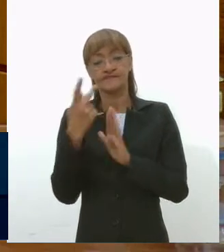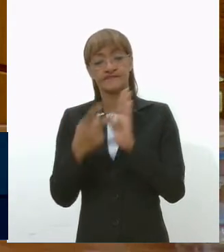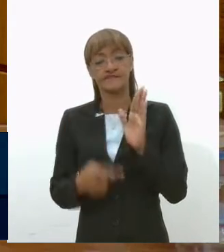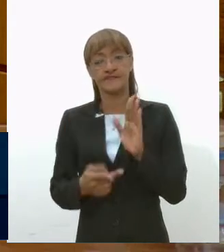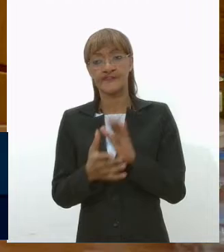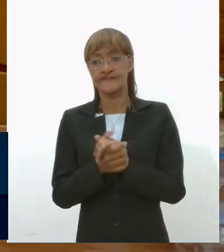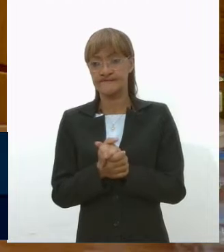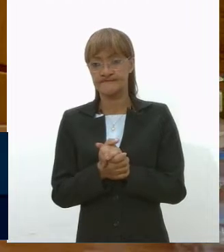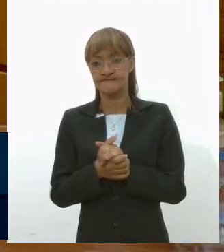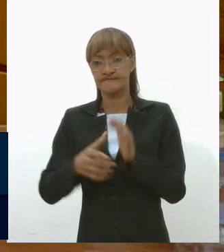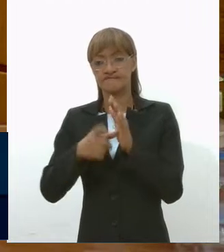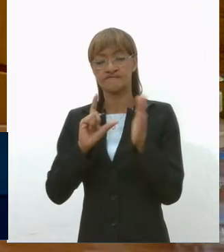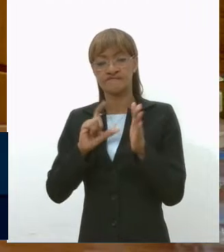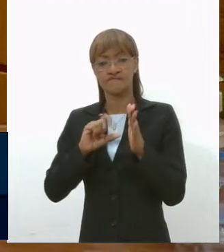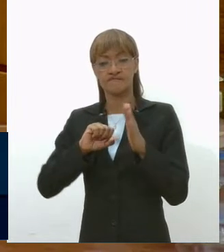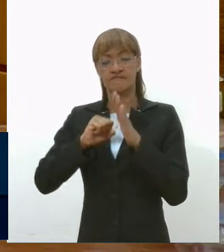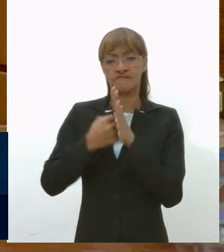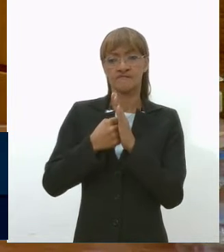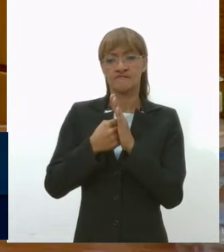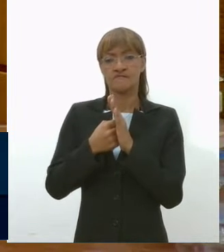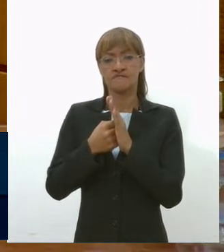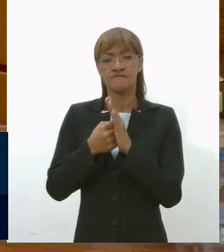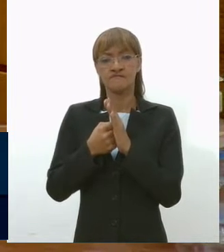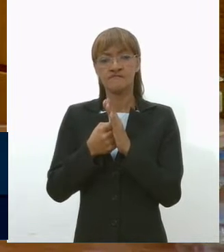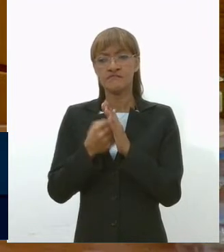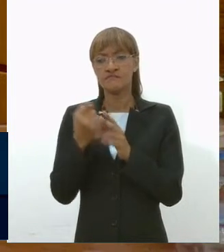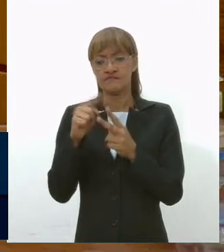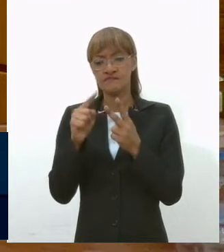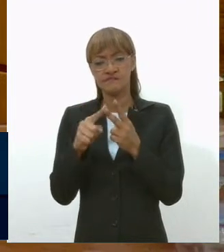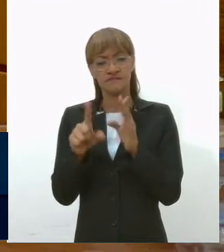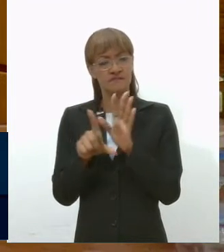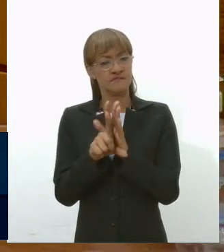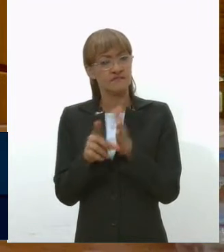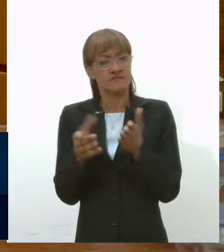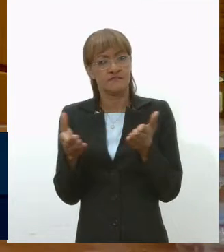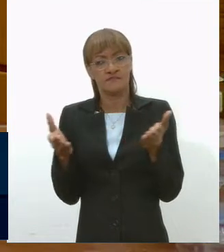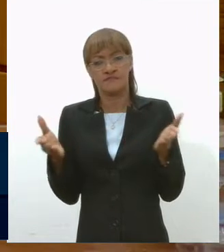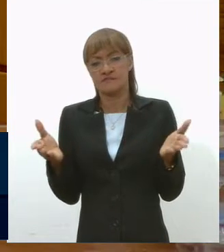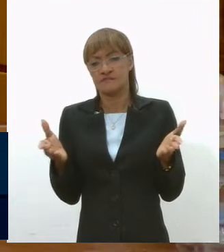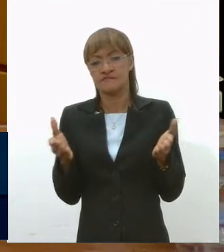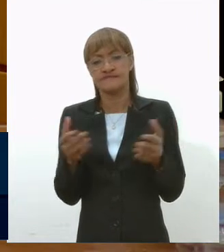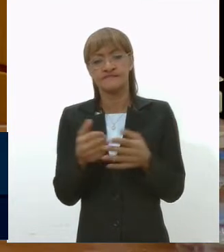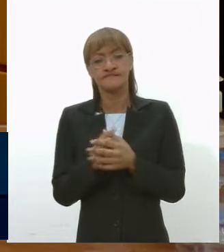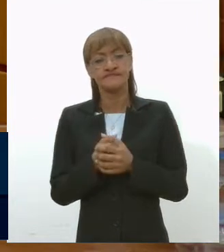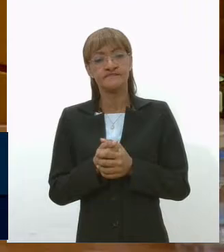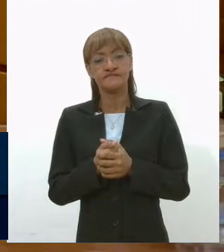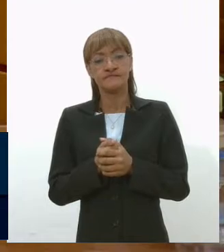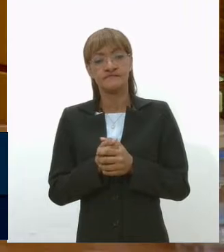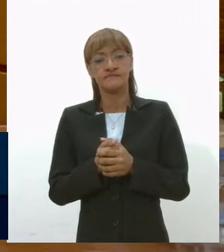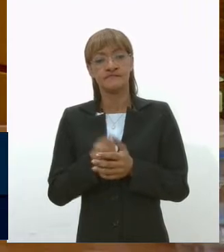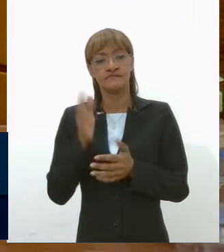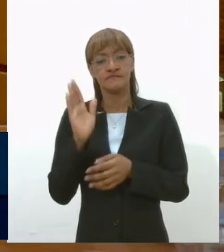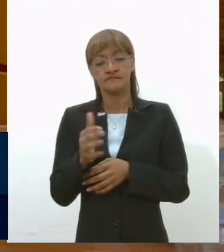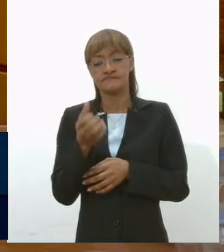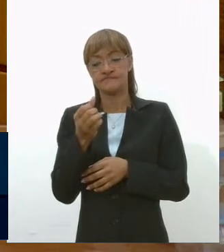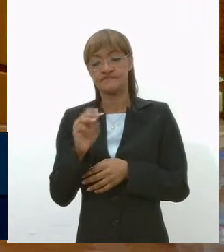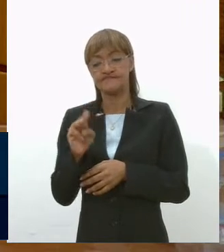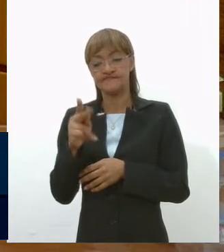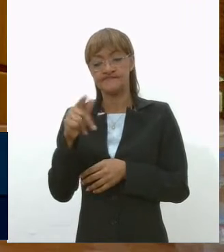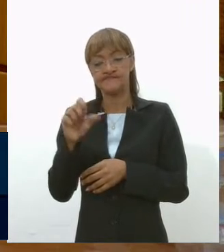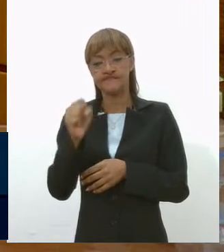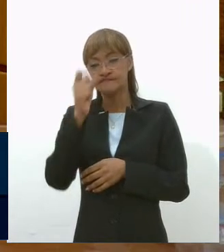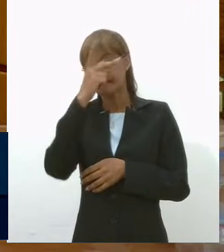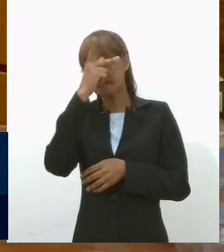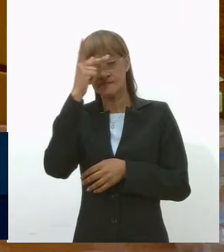Vetar essas duas leis seria atrasar ainda mais a cultura. São cerca de 6 milhões de pessoas